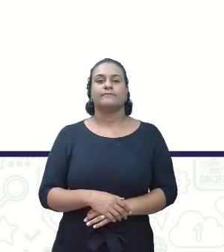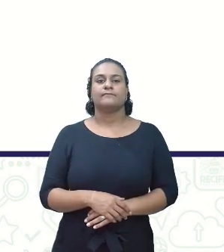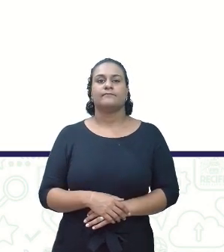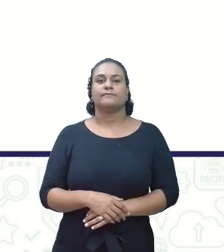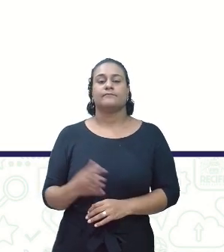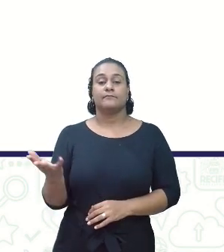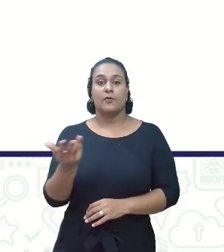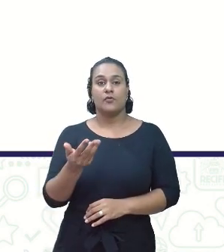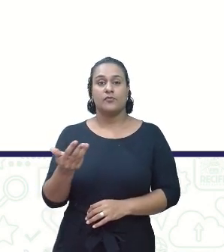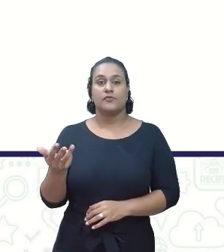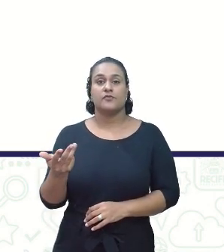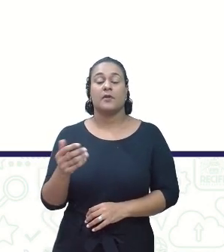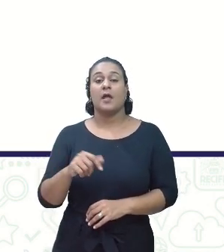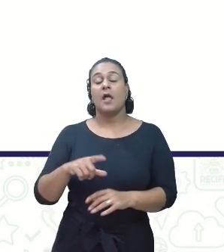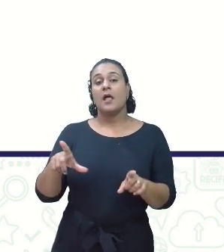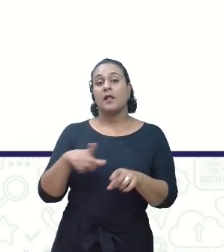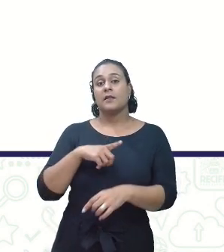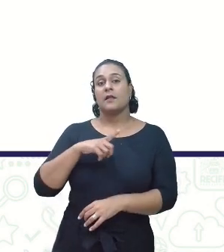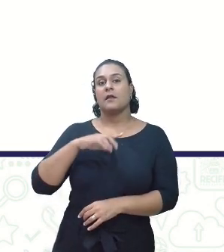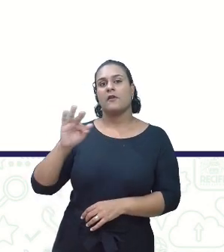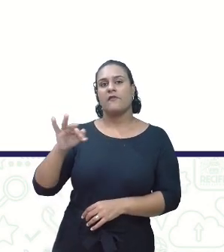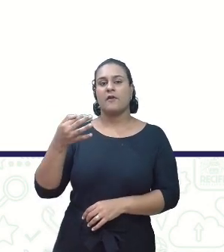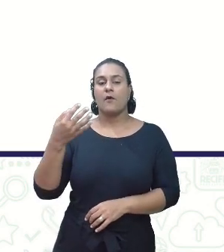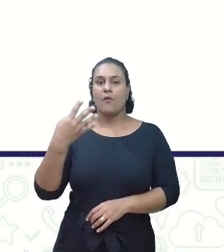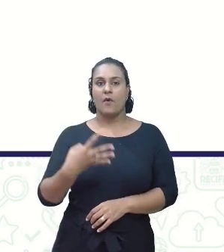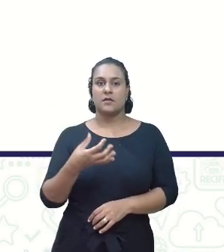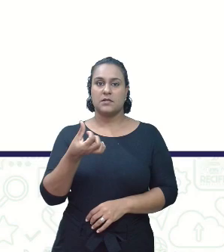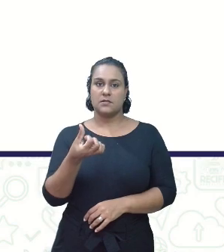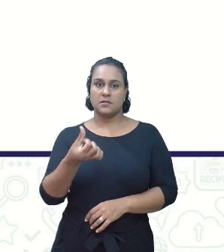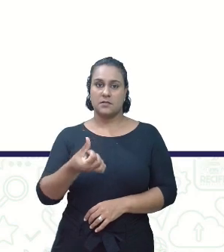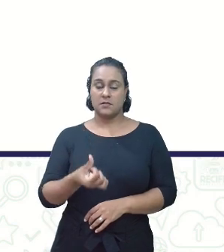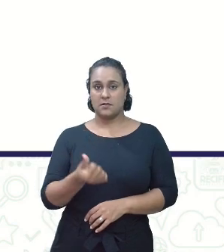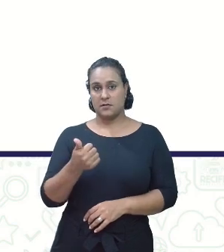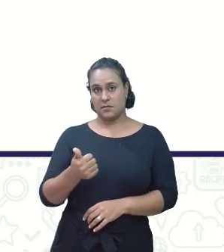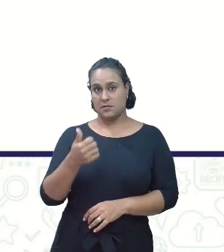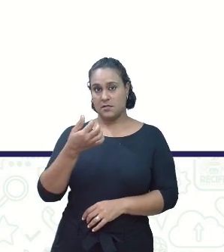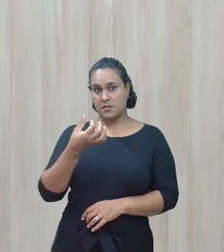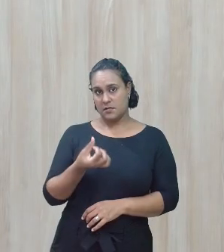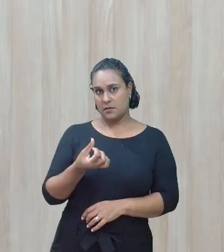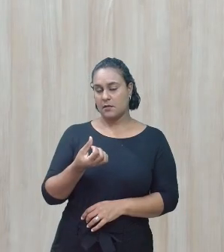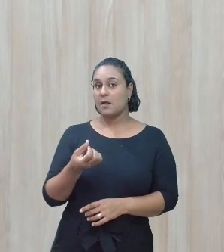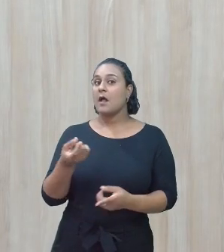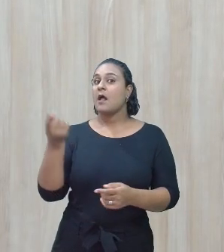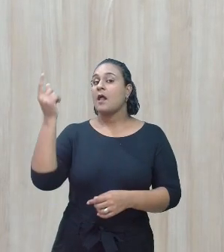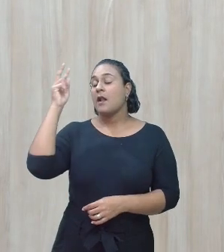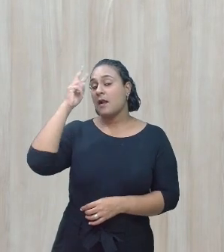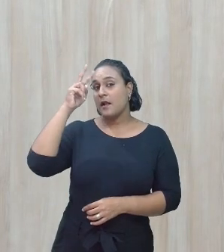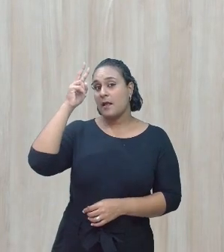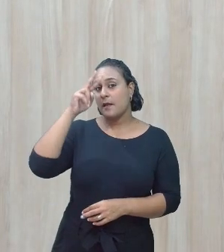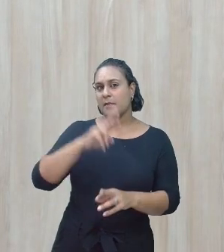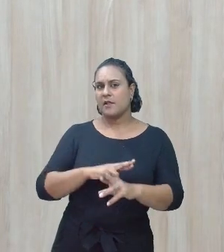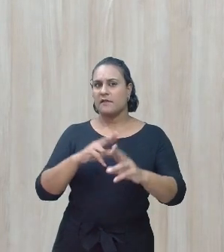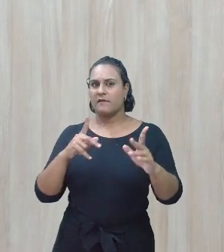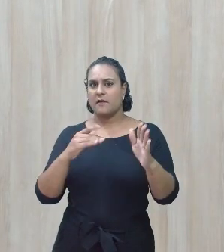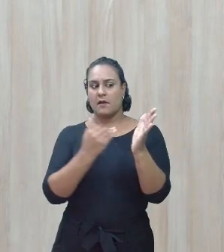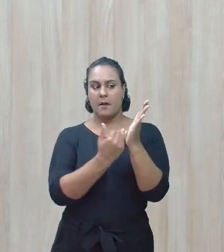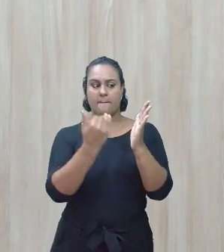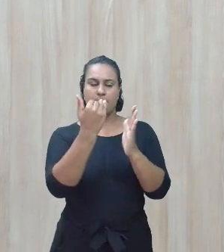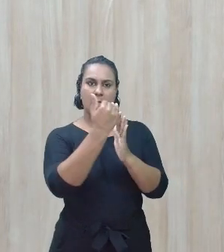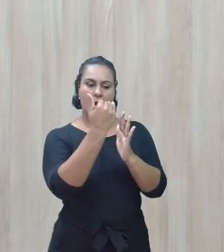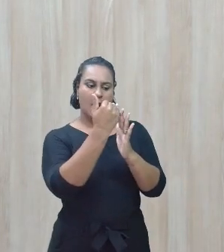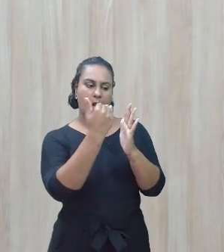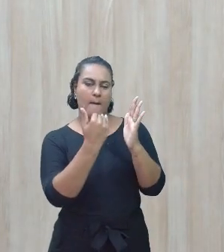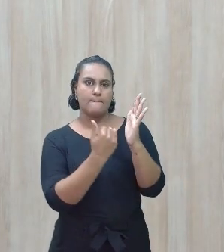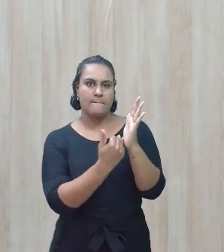aí aqui a gente tem a França com 416. Lembra do que eu falei da questão da diferença do maior para o menor? Aqui